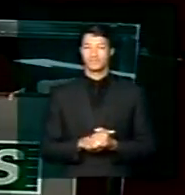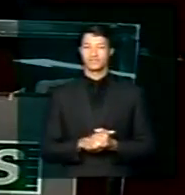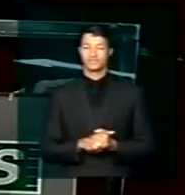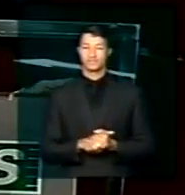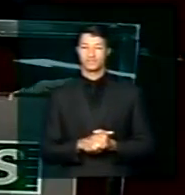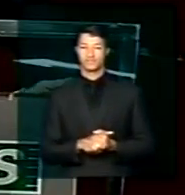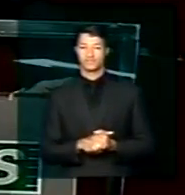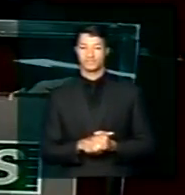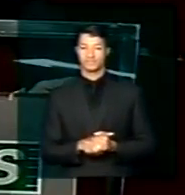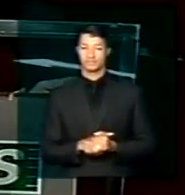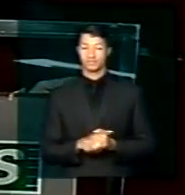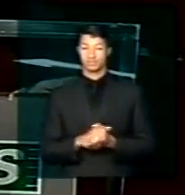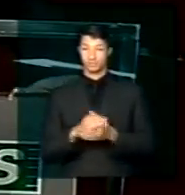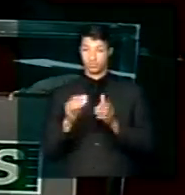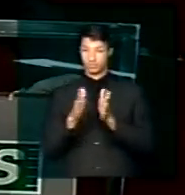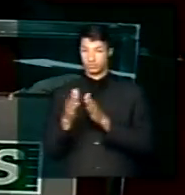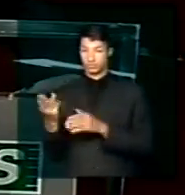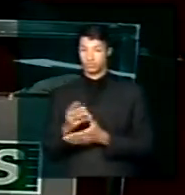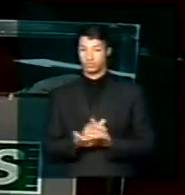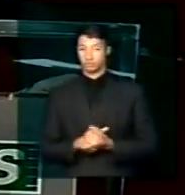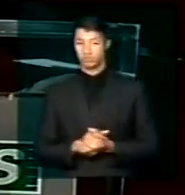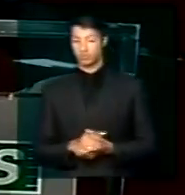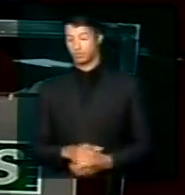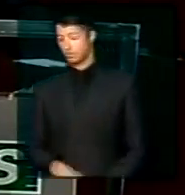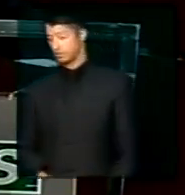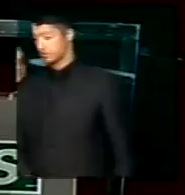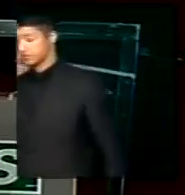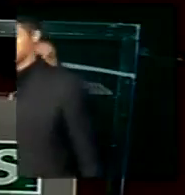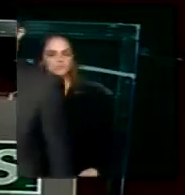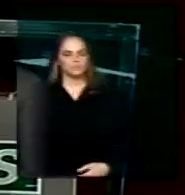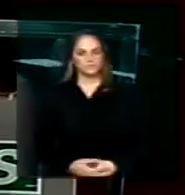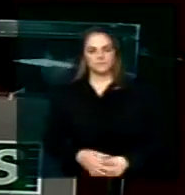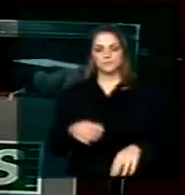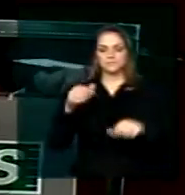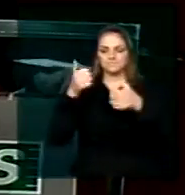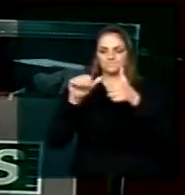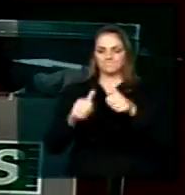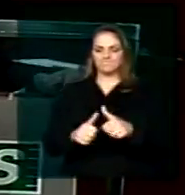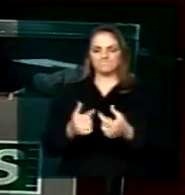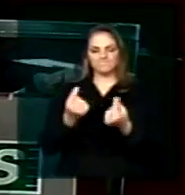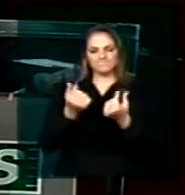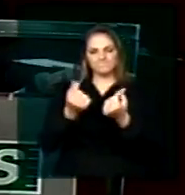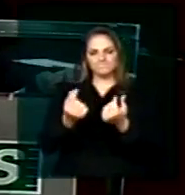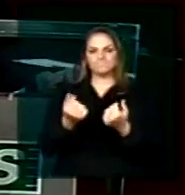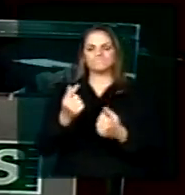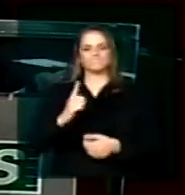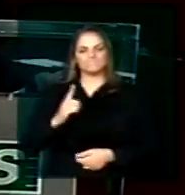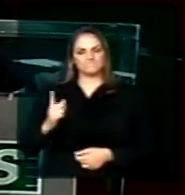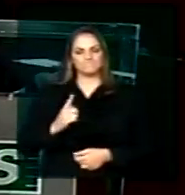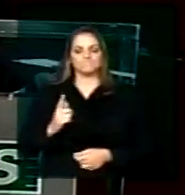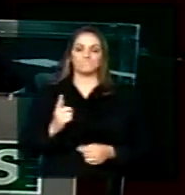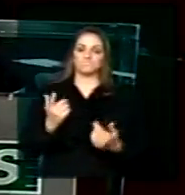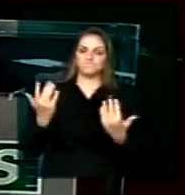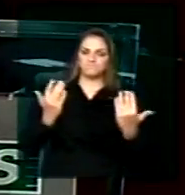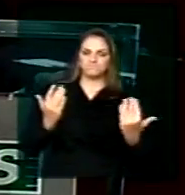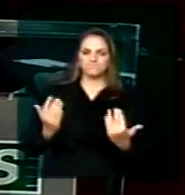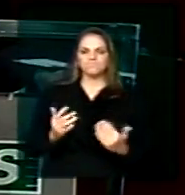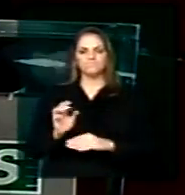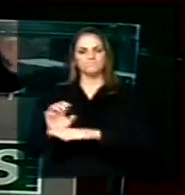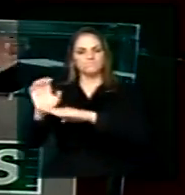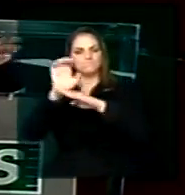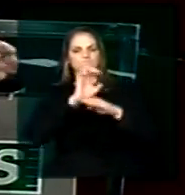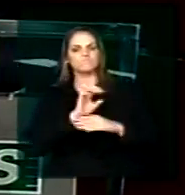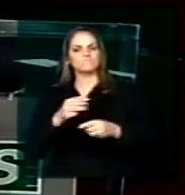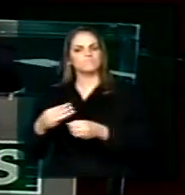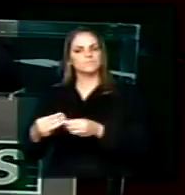Brasil. A terceira fase, nós vamos fazer uma análise do equilíbrio entre a disponibilidade de recursos e as competências entre os entes federativos,